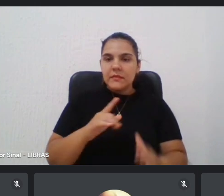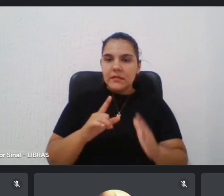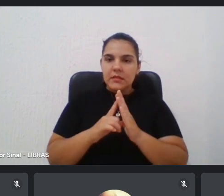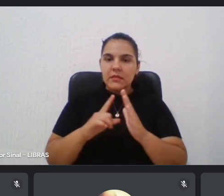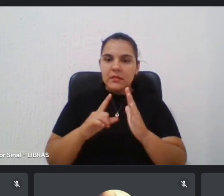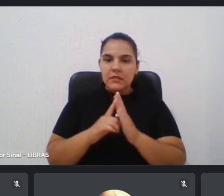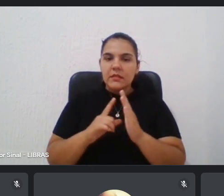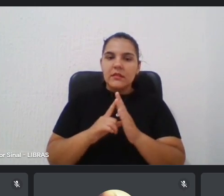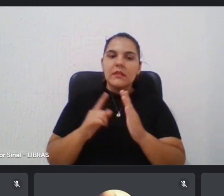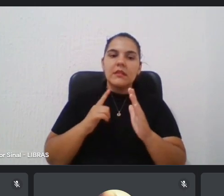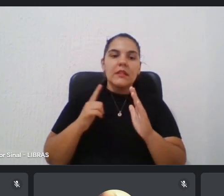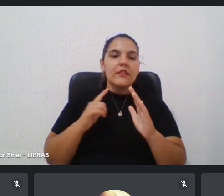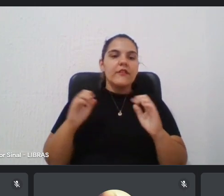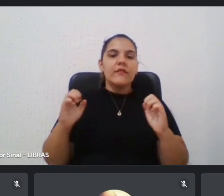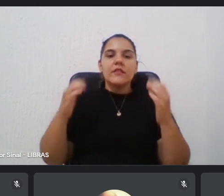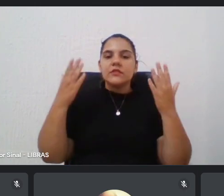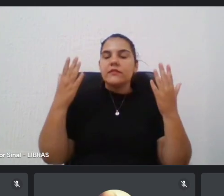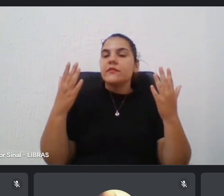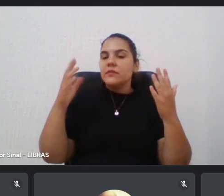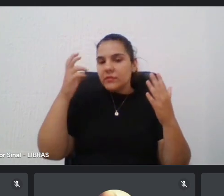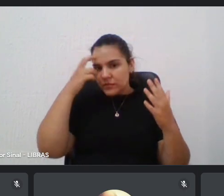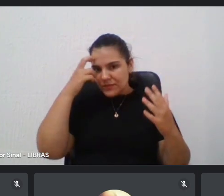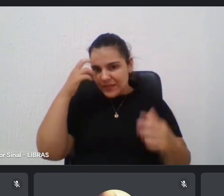cultura aqui na Chapada dos Viadeiros.